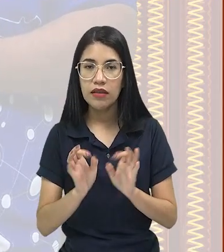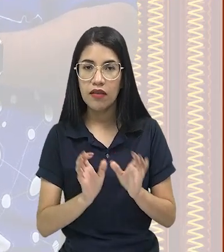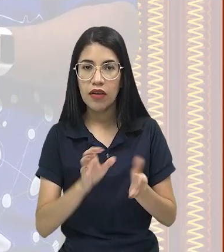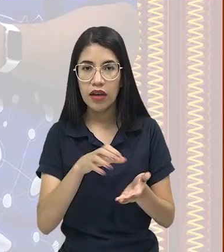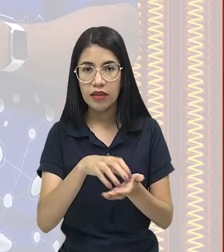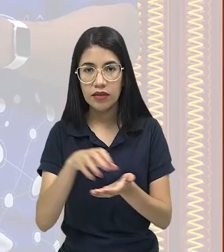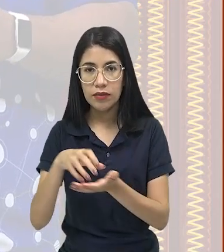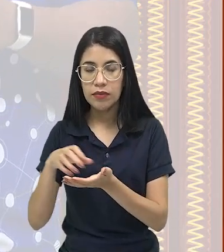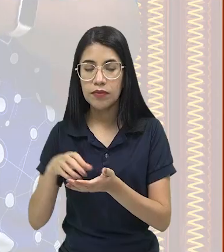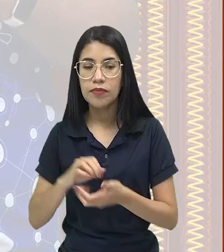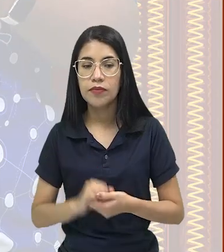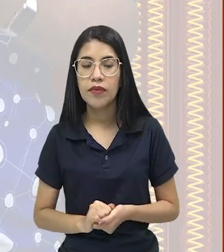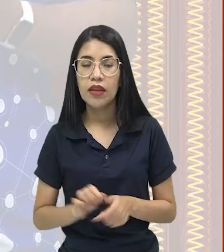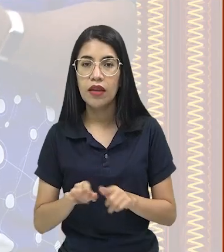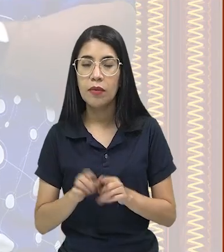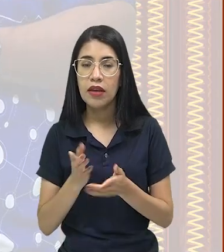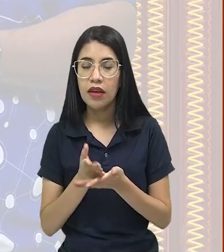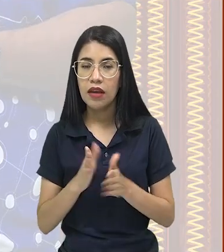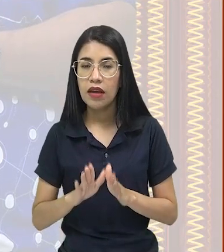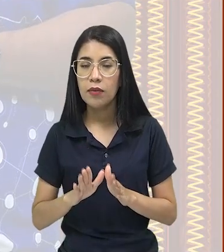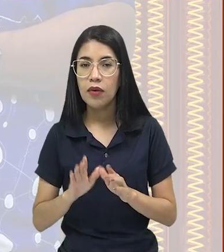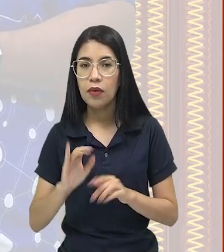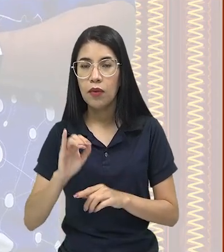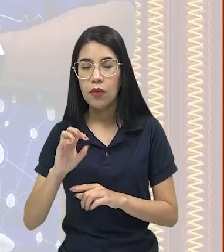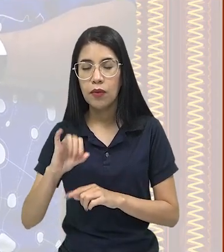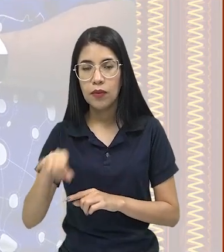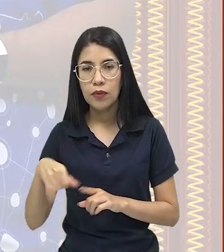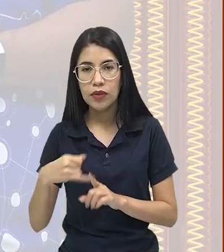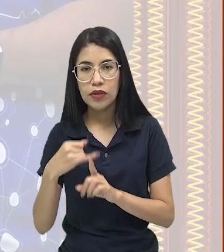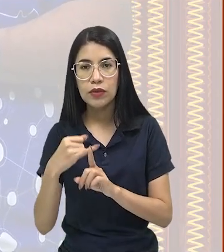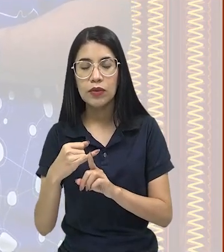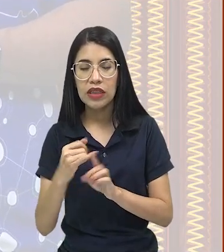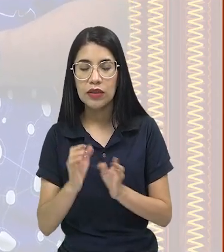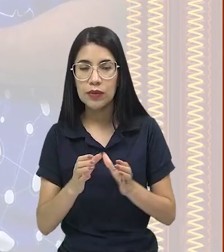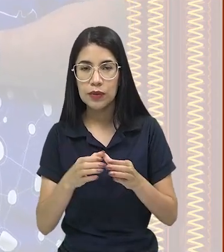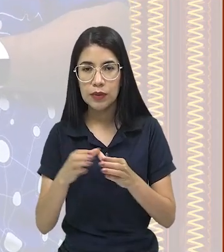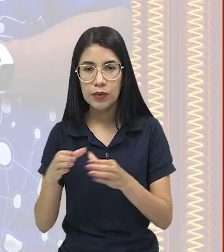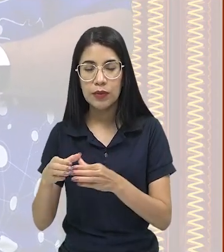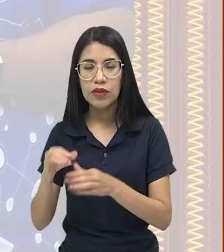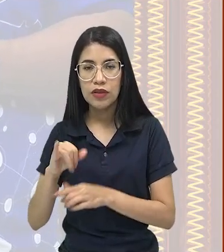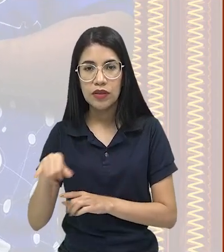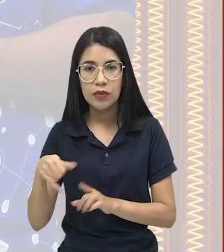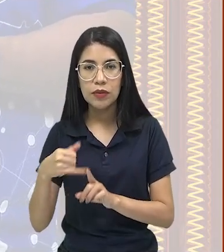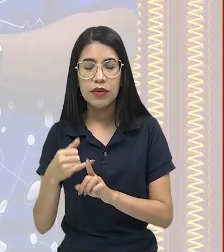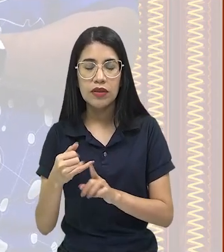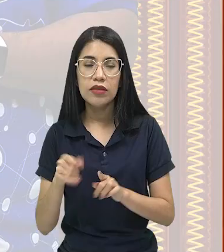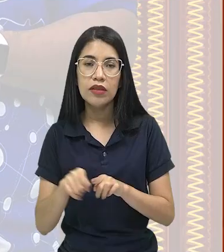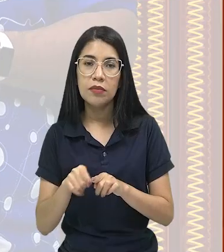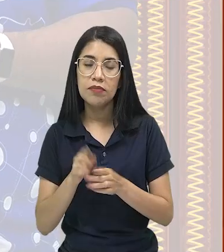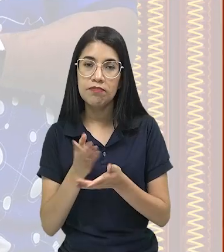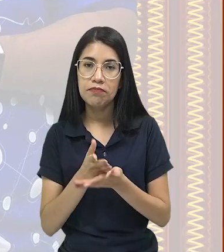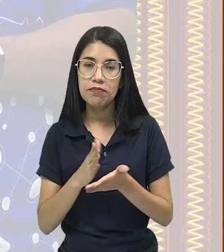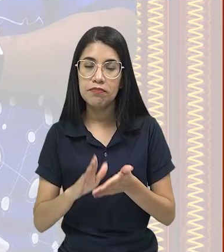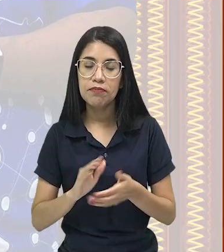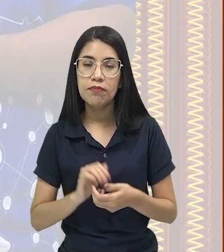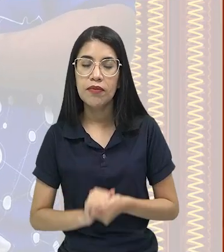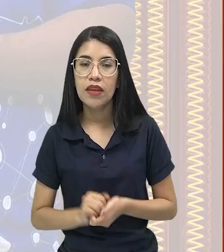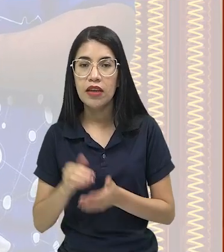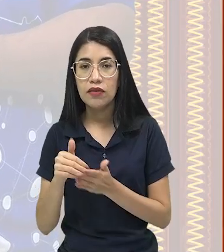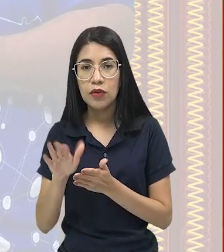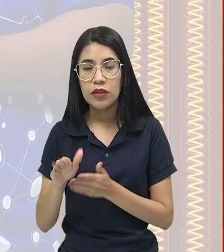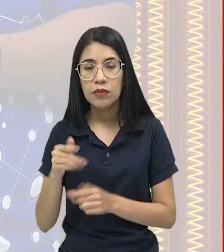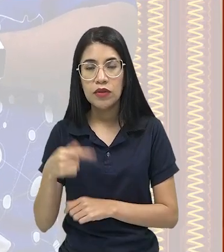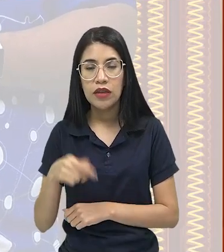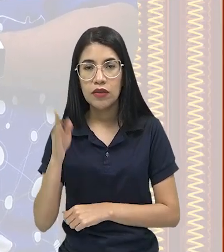lei. Extinção das missões jesuíticas, agora aquela informação que eu citei para vocês antes. Os jesuítas foram expulsos